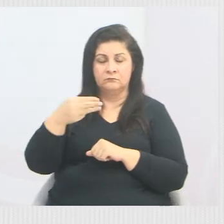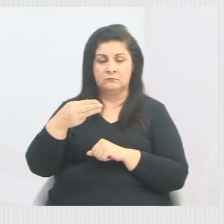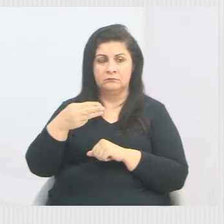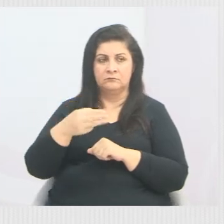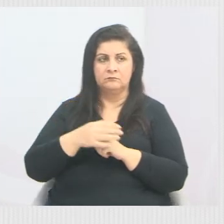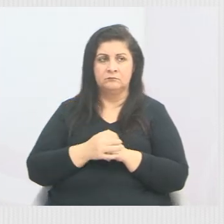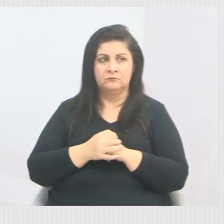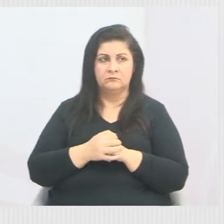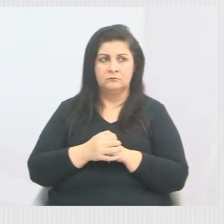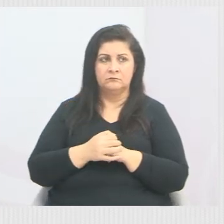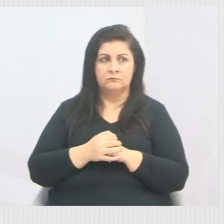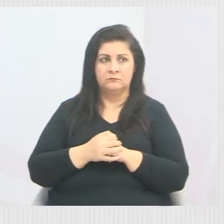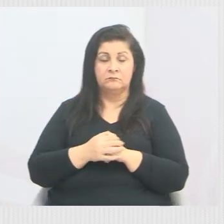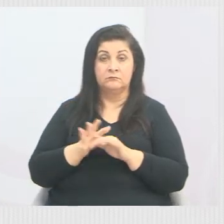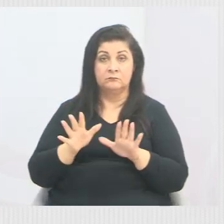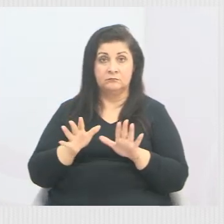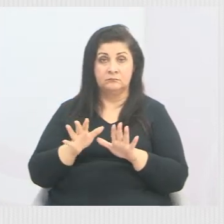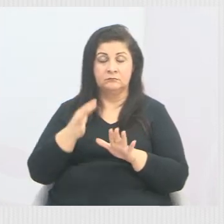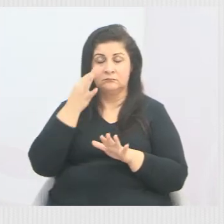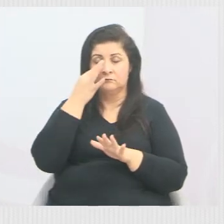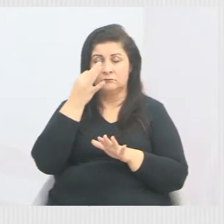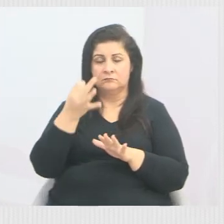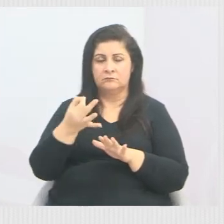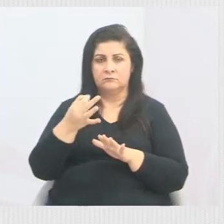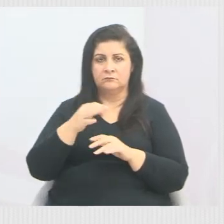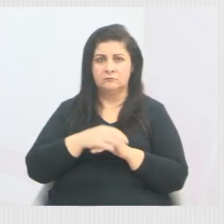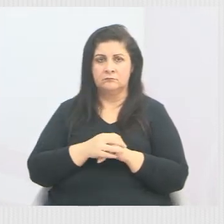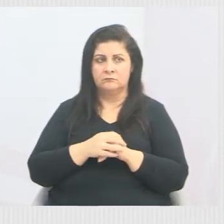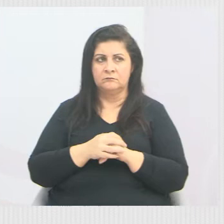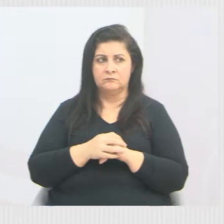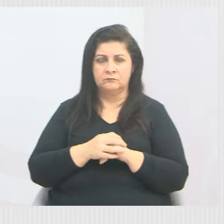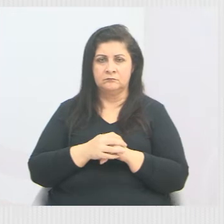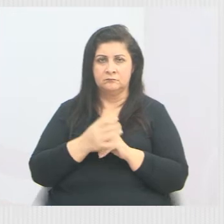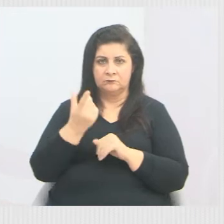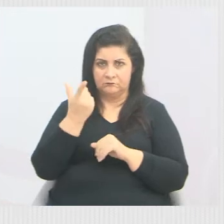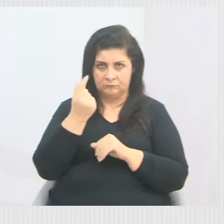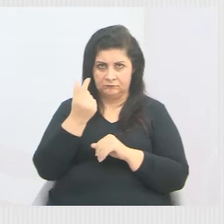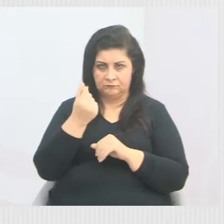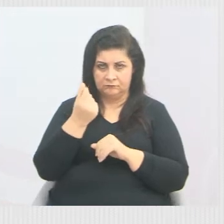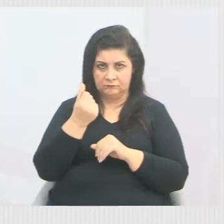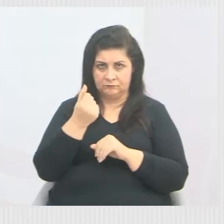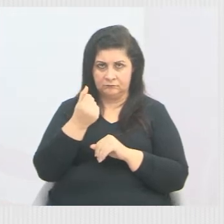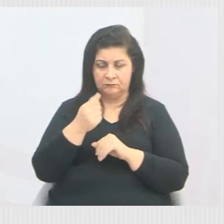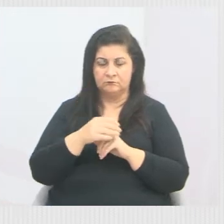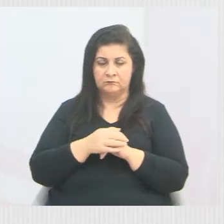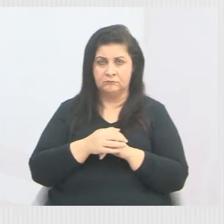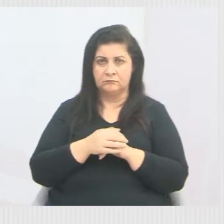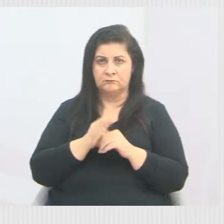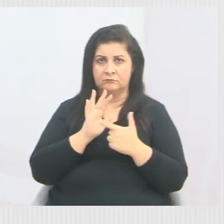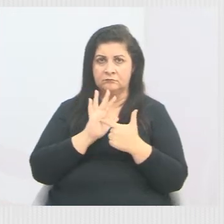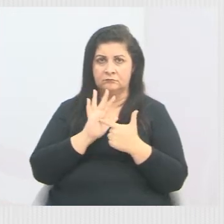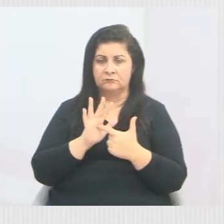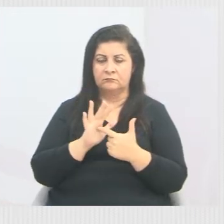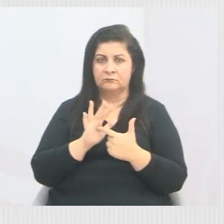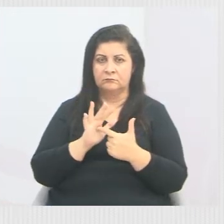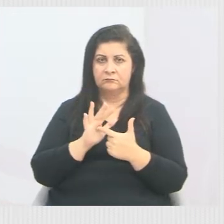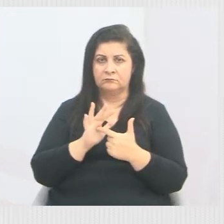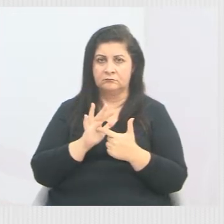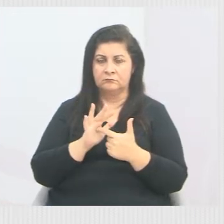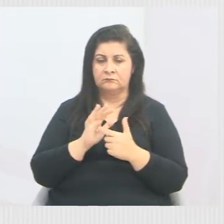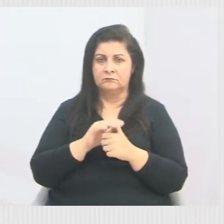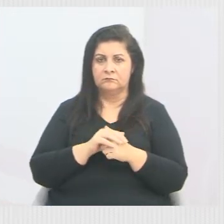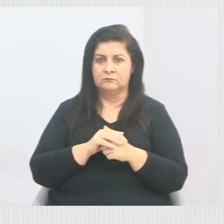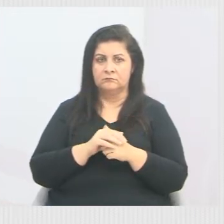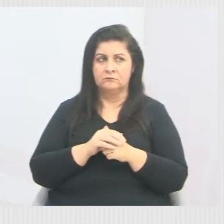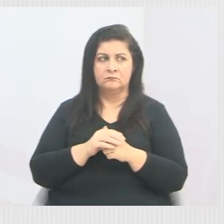241.962.000. Temos que ter claro que essa receita aqui mensurada, ela é de acordo com a